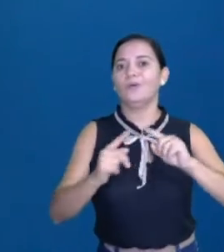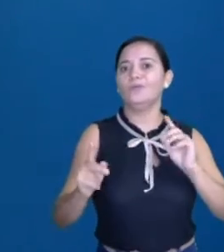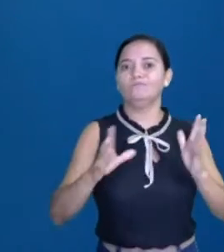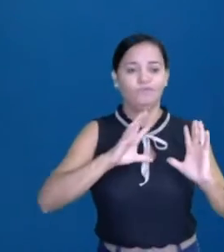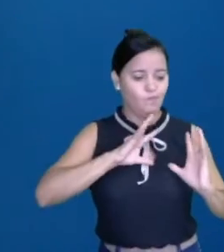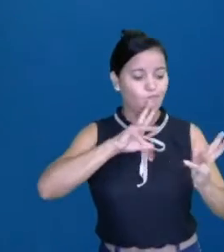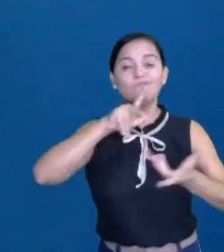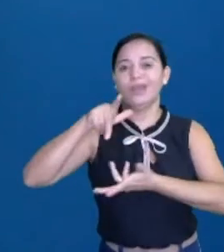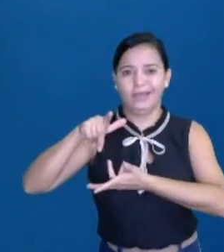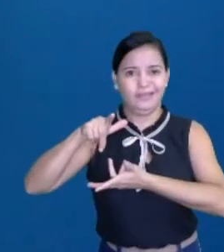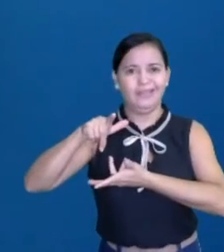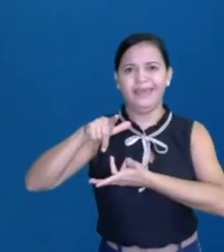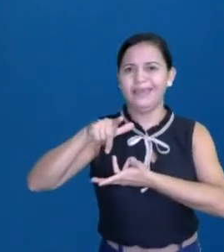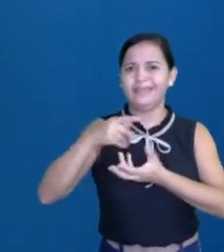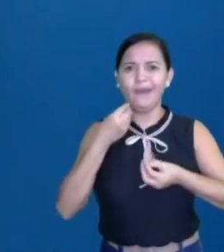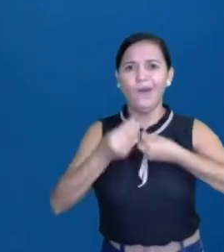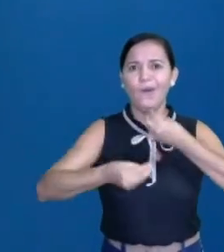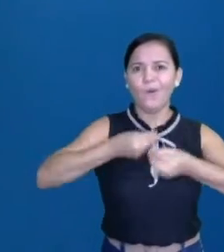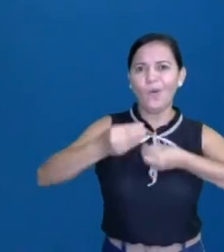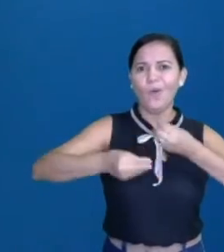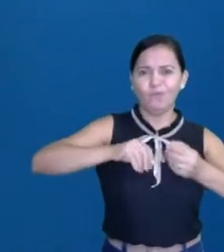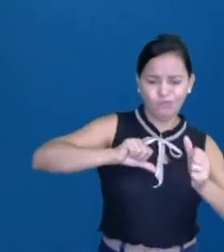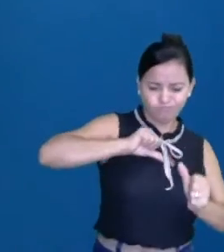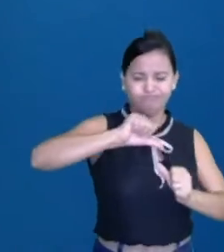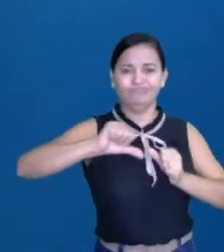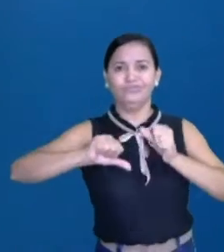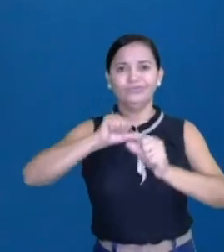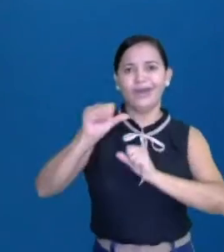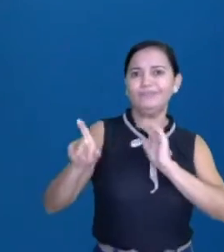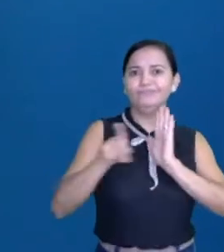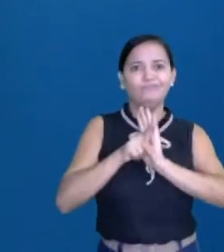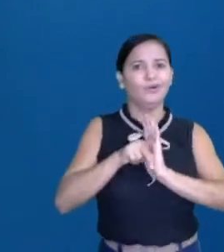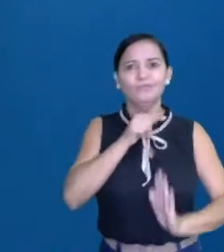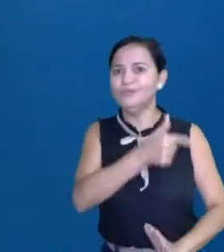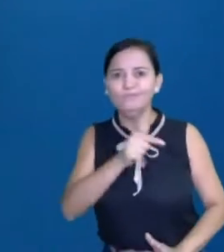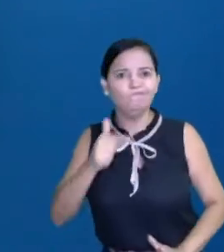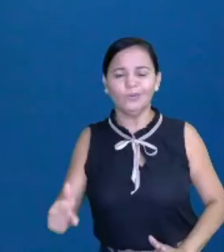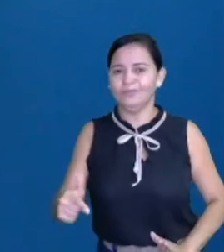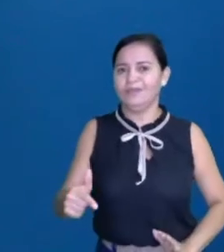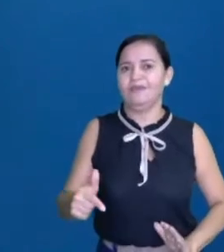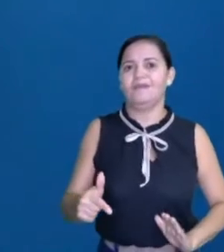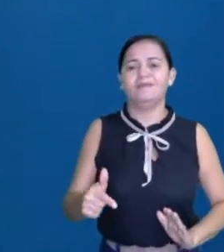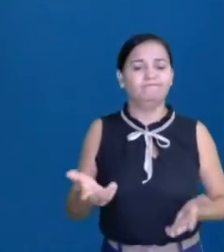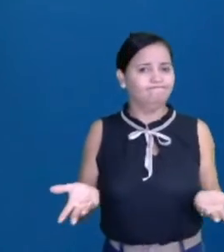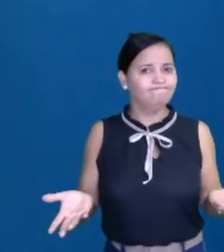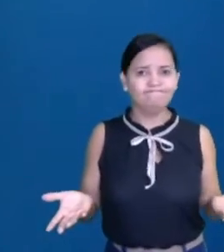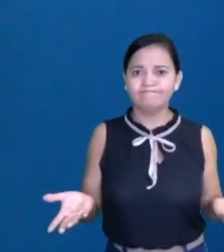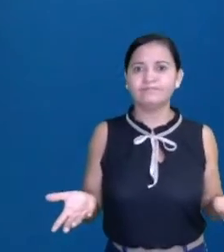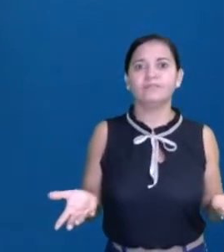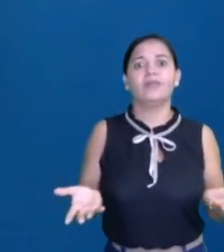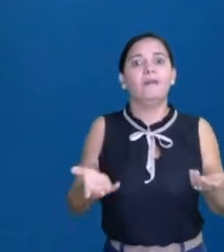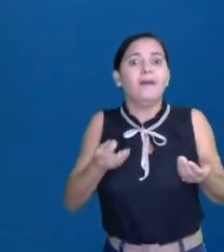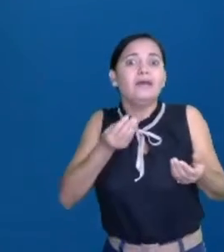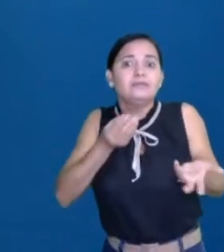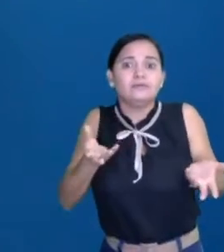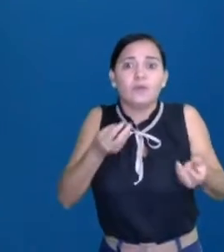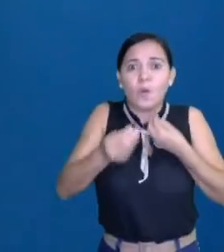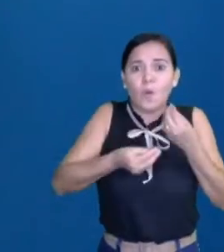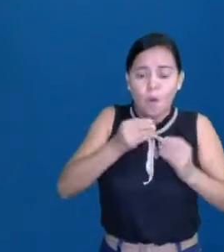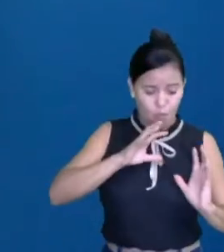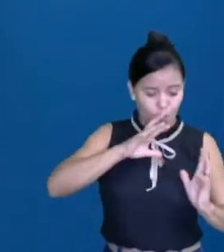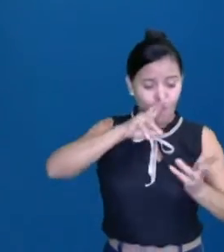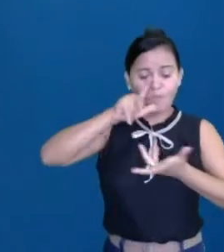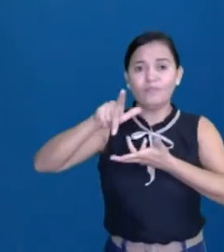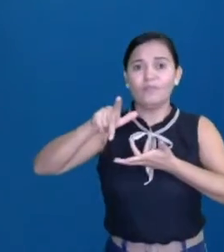planeta não tem como gerenciar isso de uma forma que seja o quê? Que seja equilibrada. de uma forma que dê a oportunidade do próprio